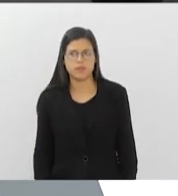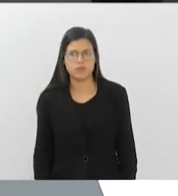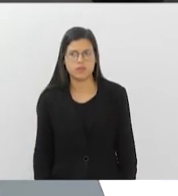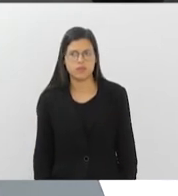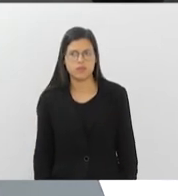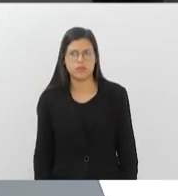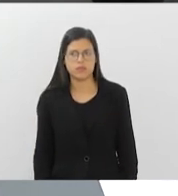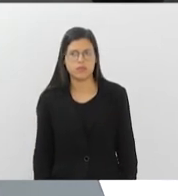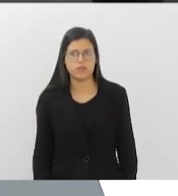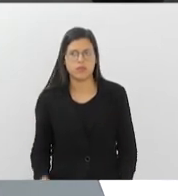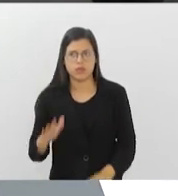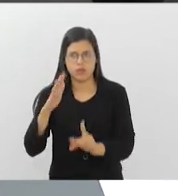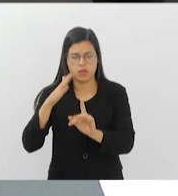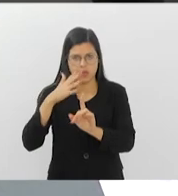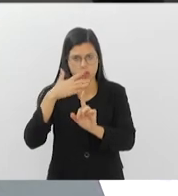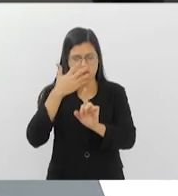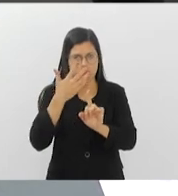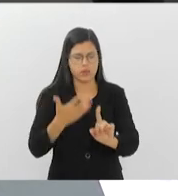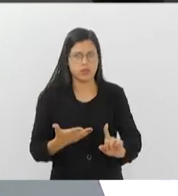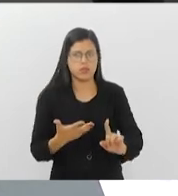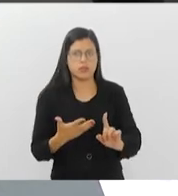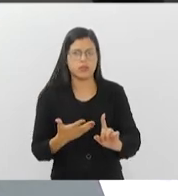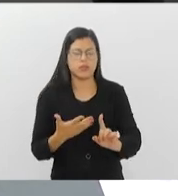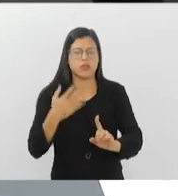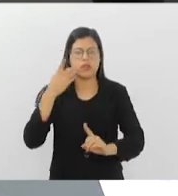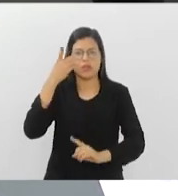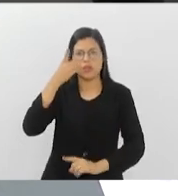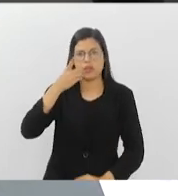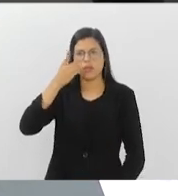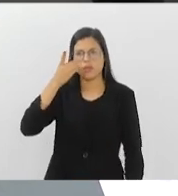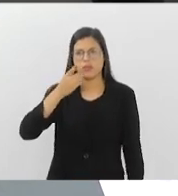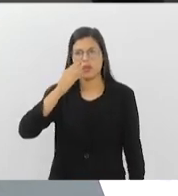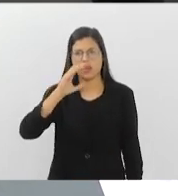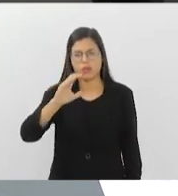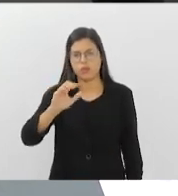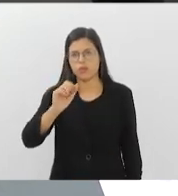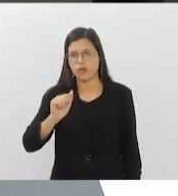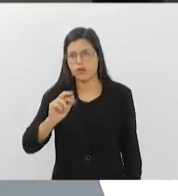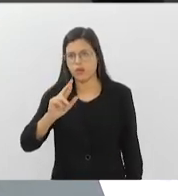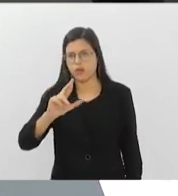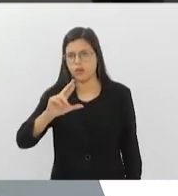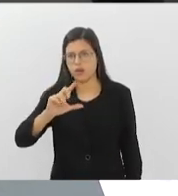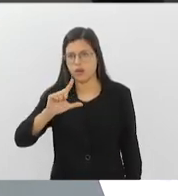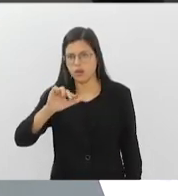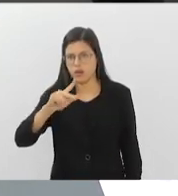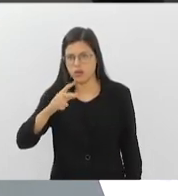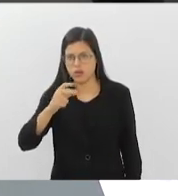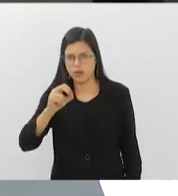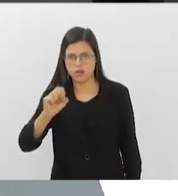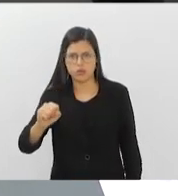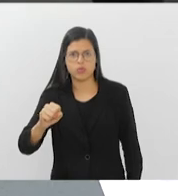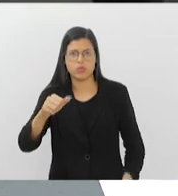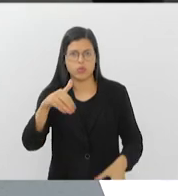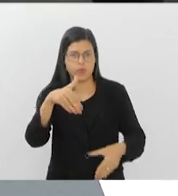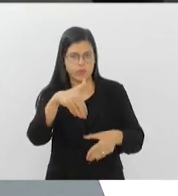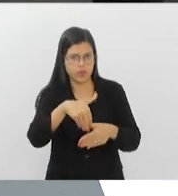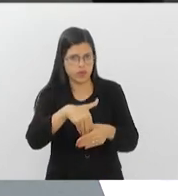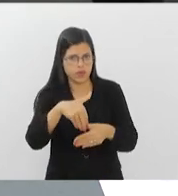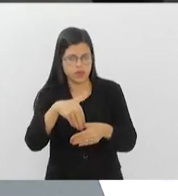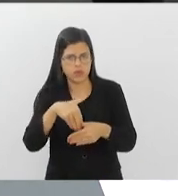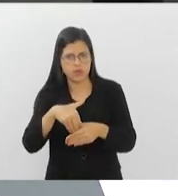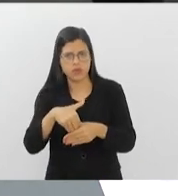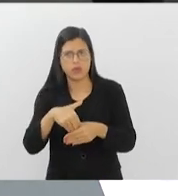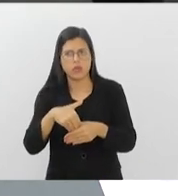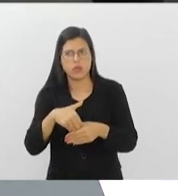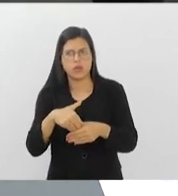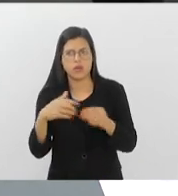em homenagem ao deputado Carlinhos do BNH, eu votaria